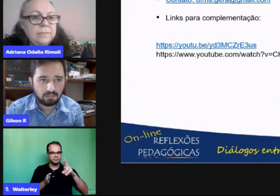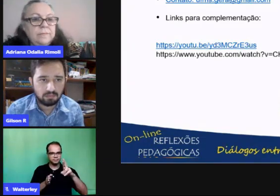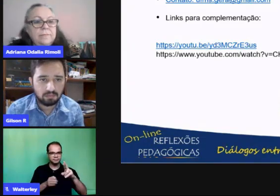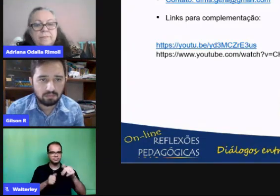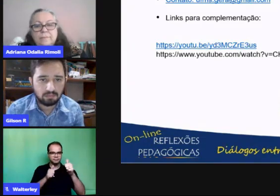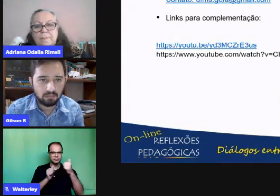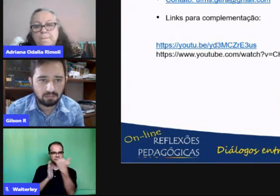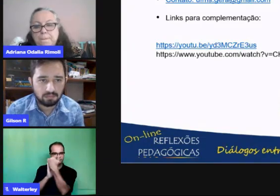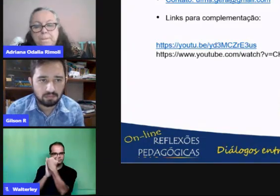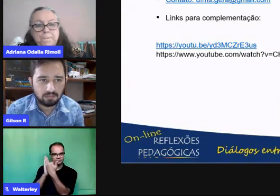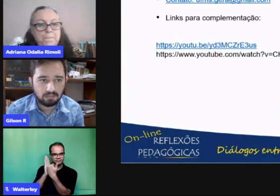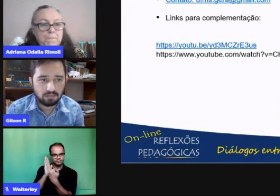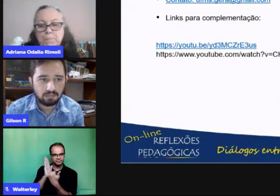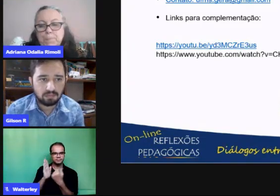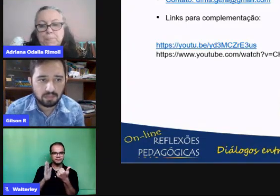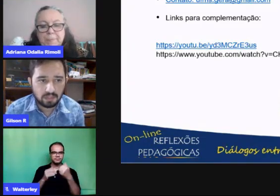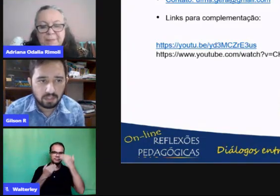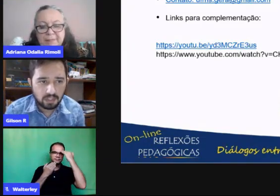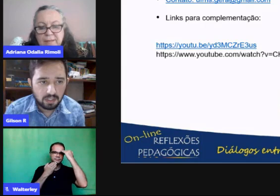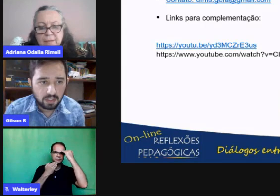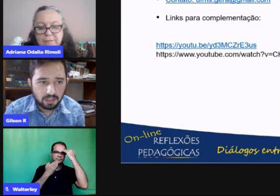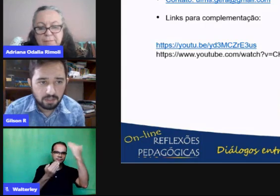muito obrigado.